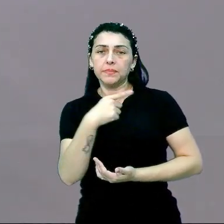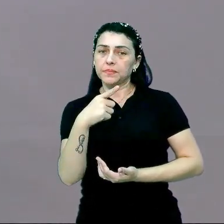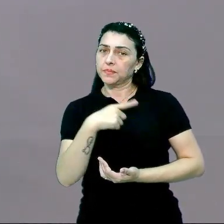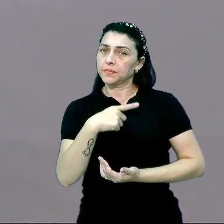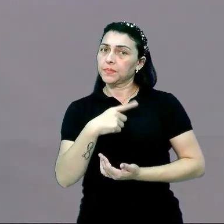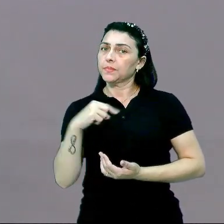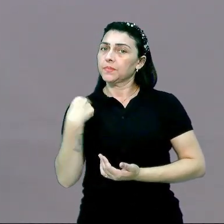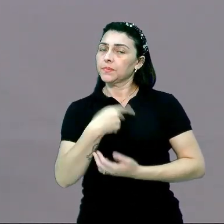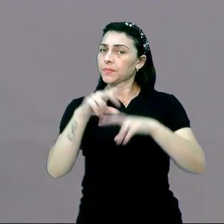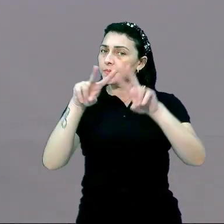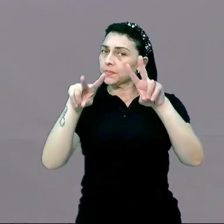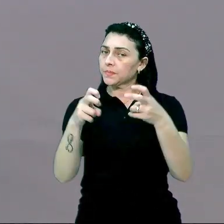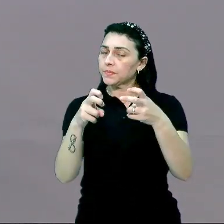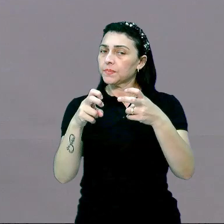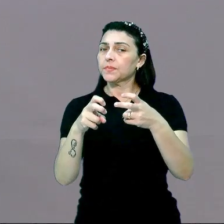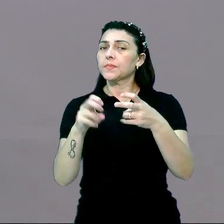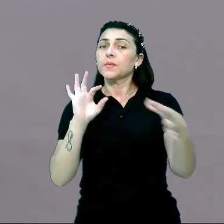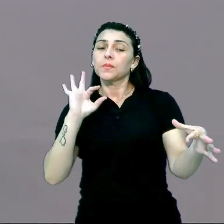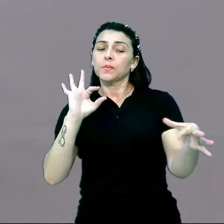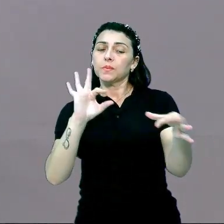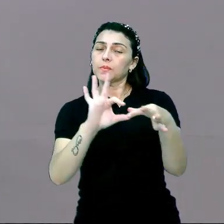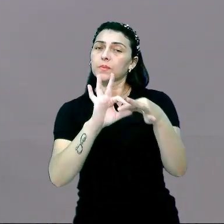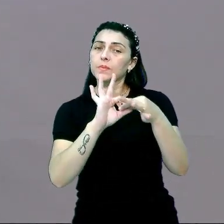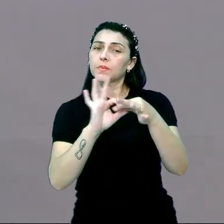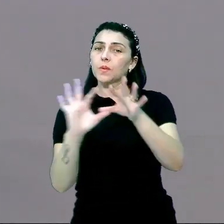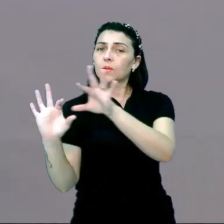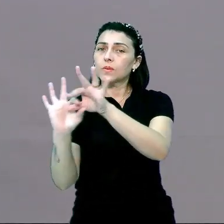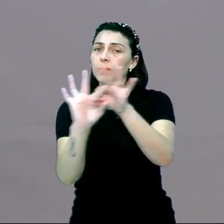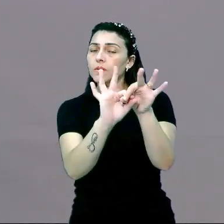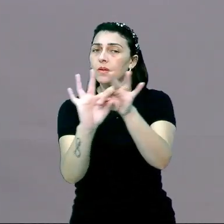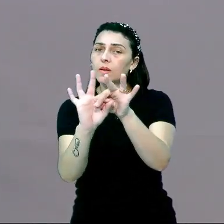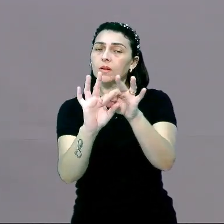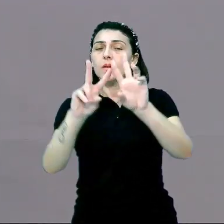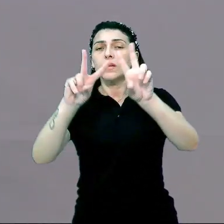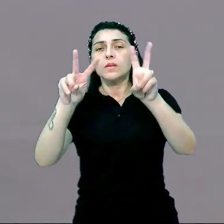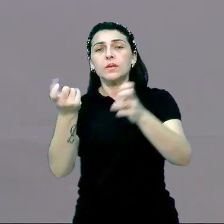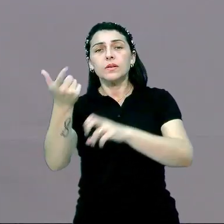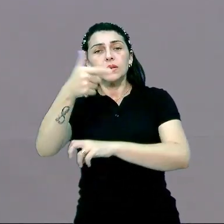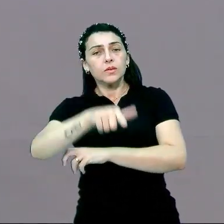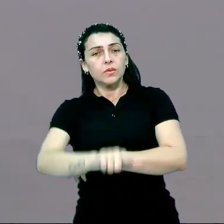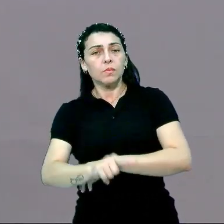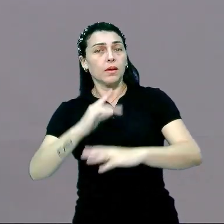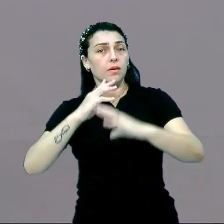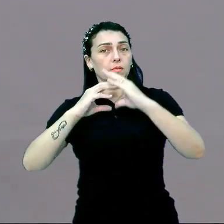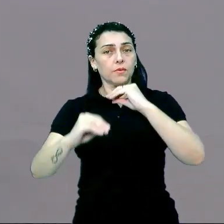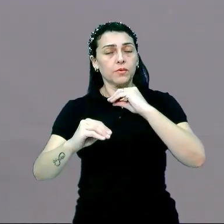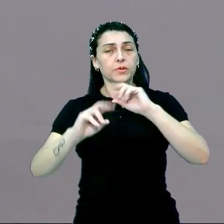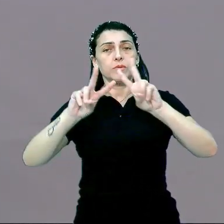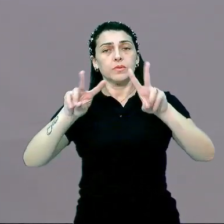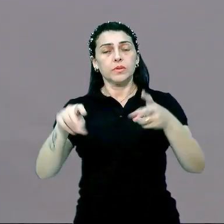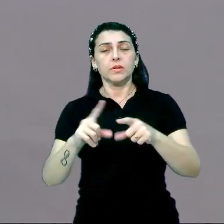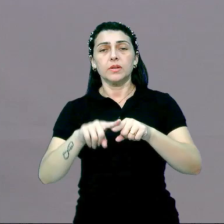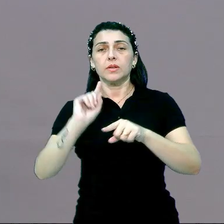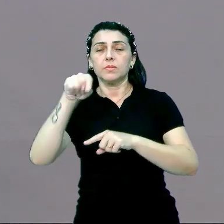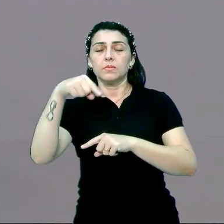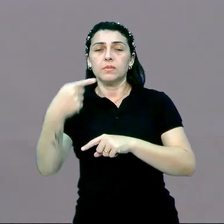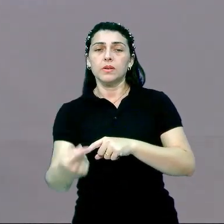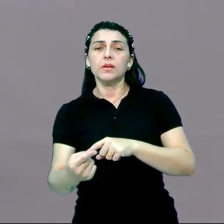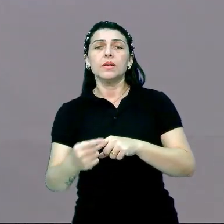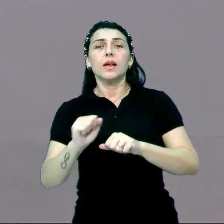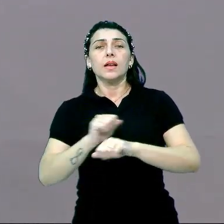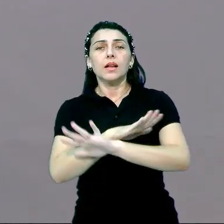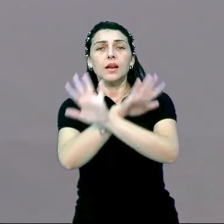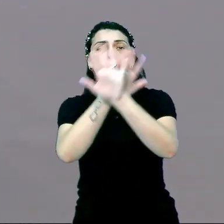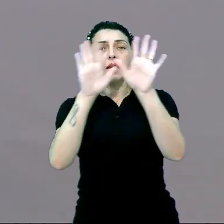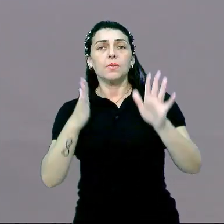nosso tema, usei o conectivo, contextualizei o tema novamente para não fugir e aí logo em seguida deixei